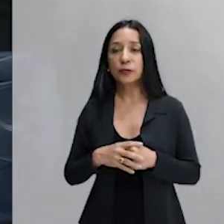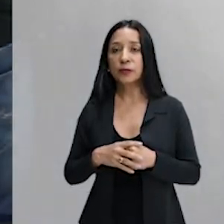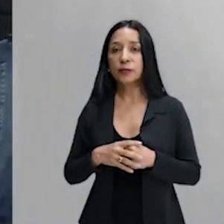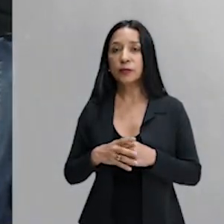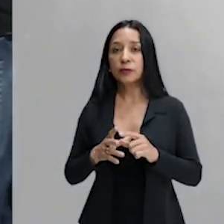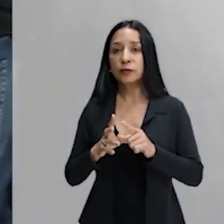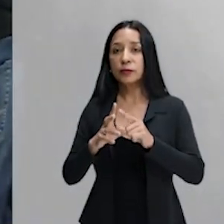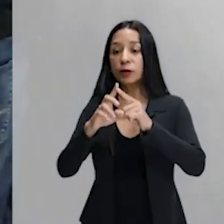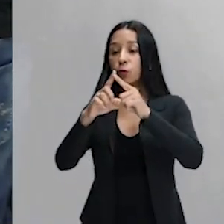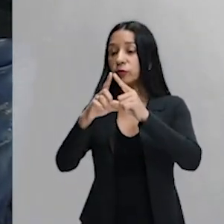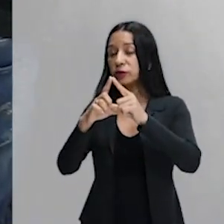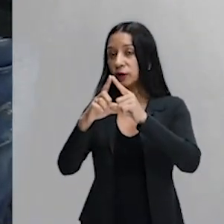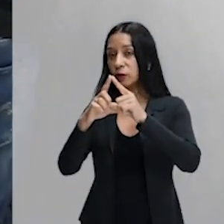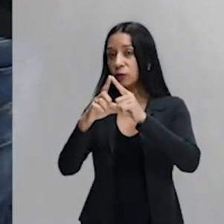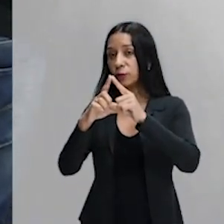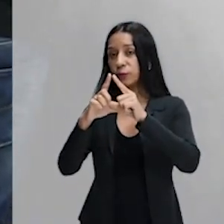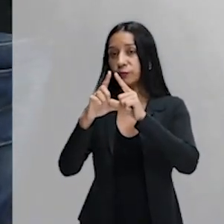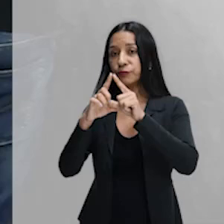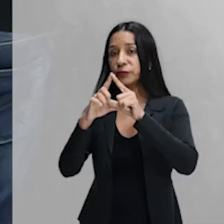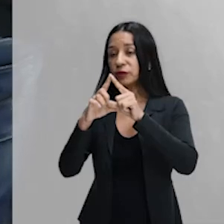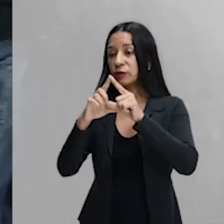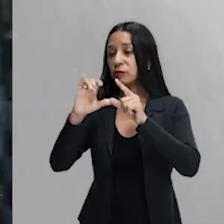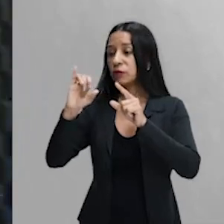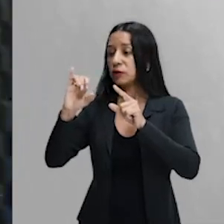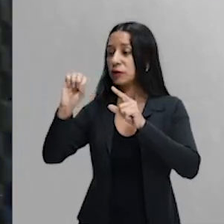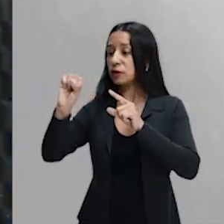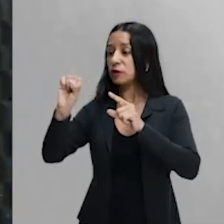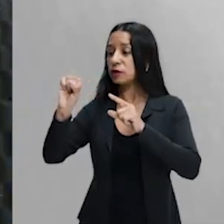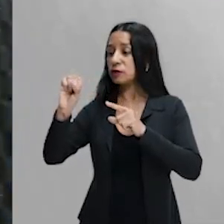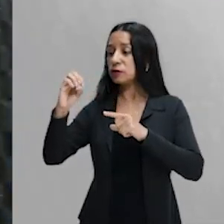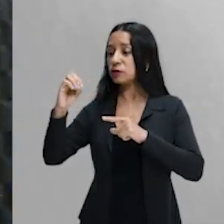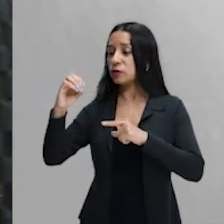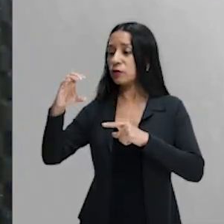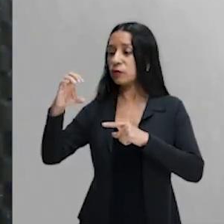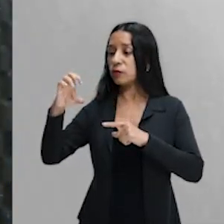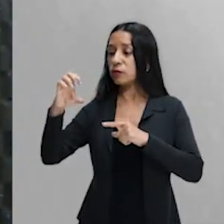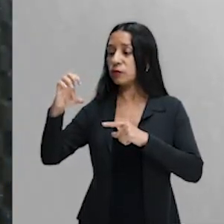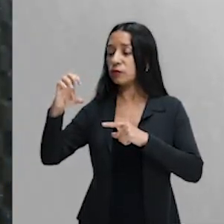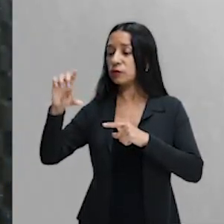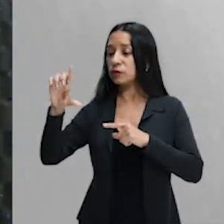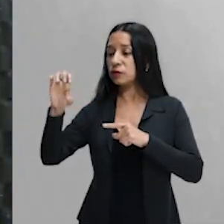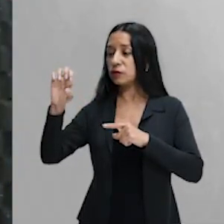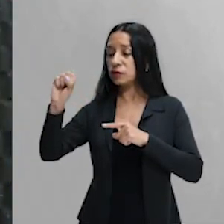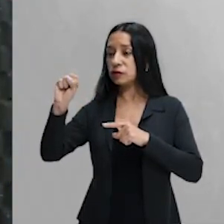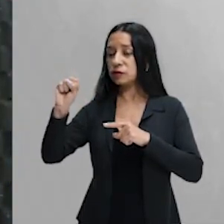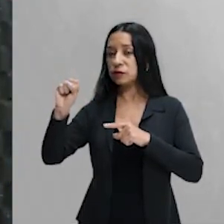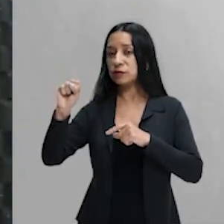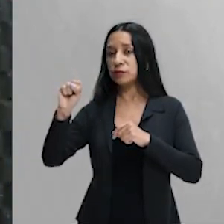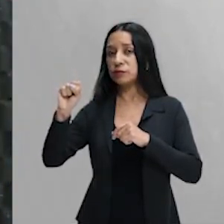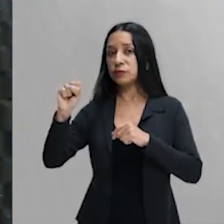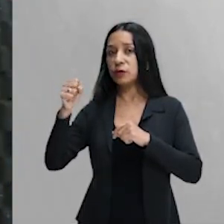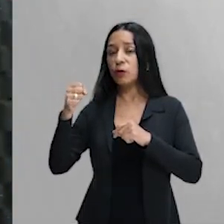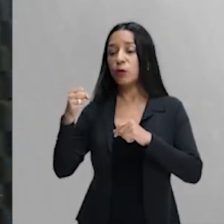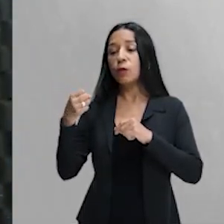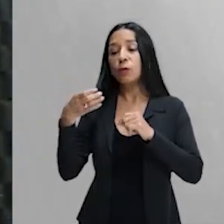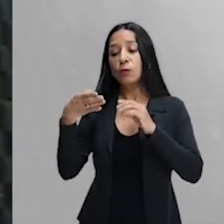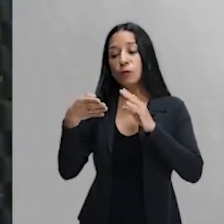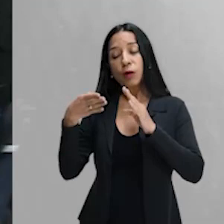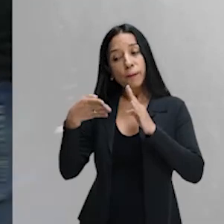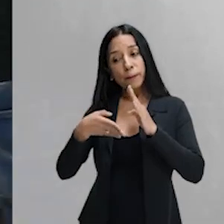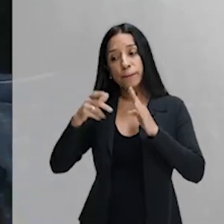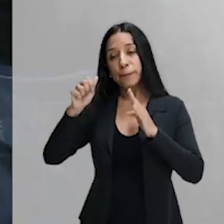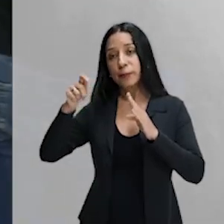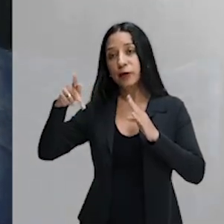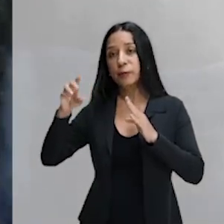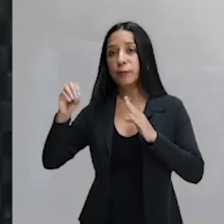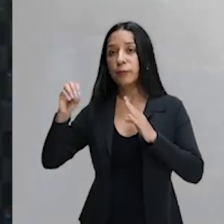Tá? Um triângulo isósceles. Certo? Esse apótema da pirâmide é justamente essa altura